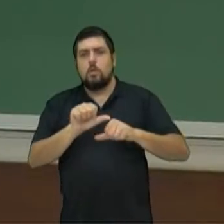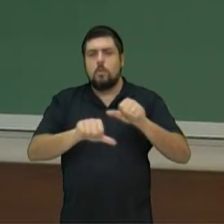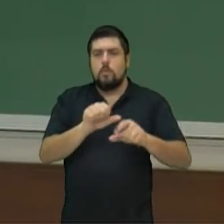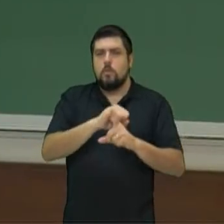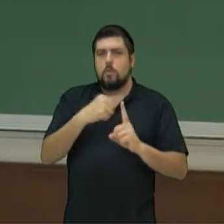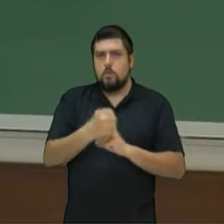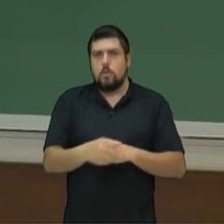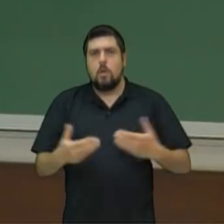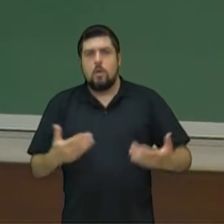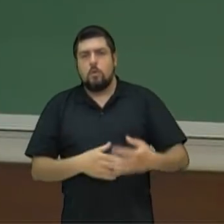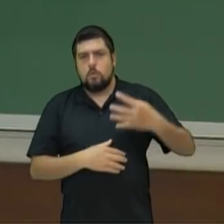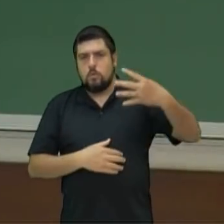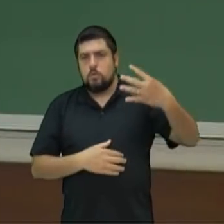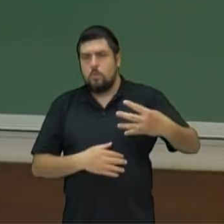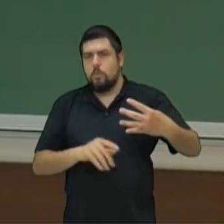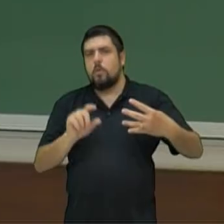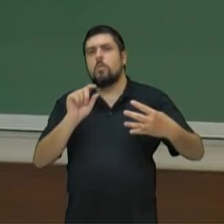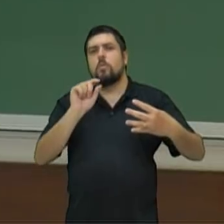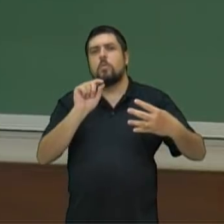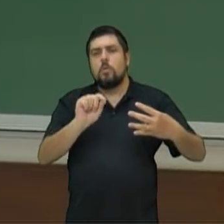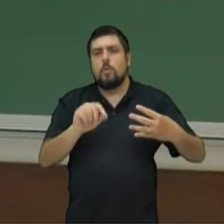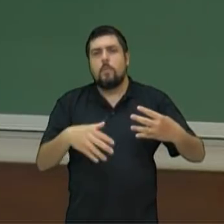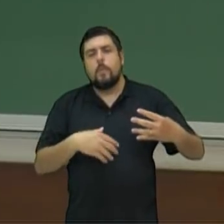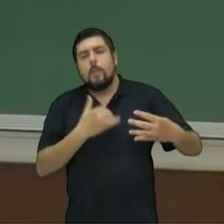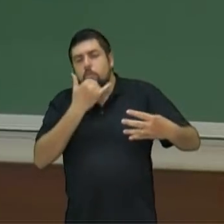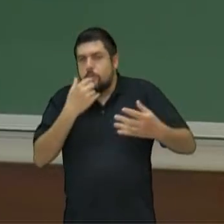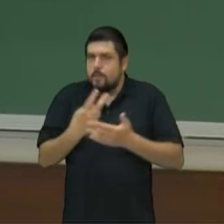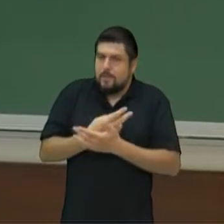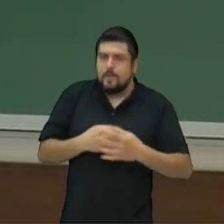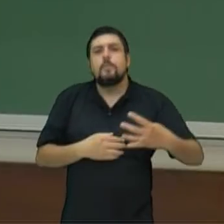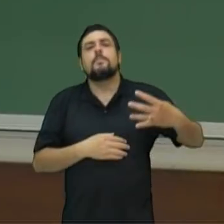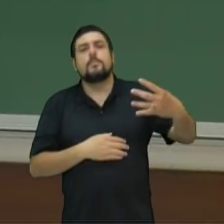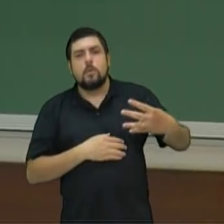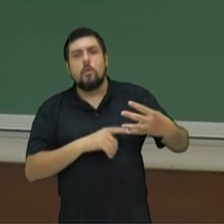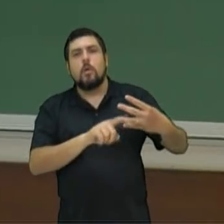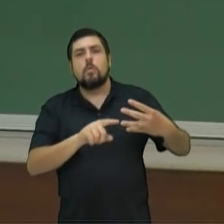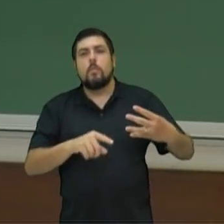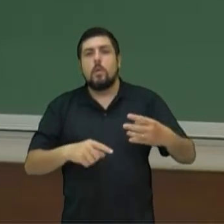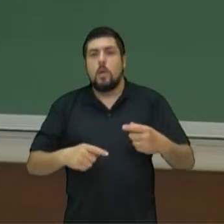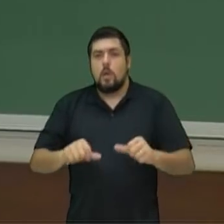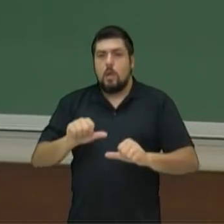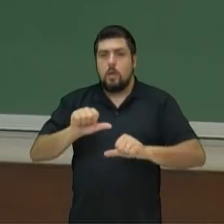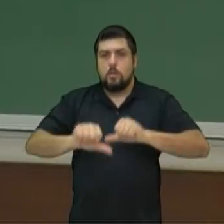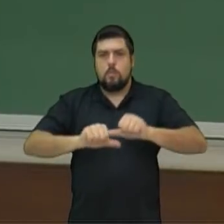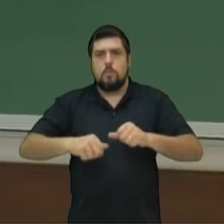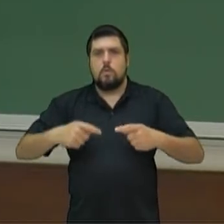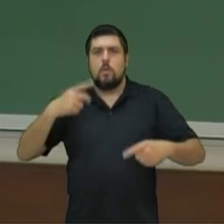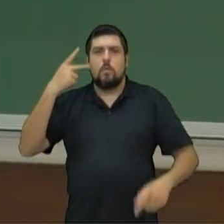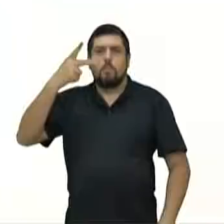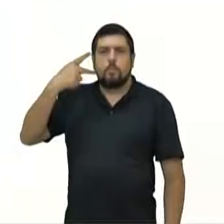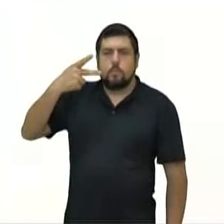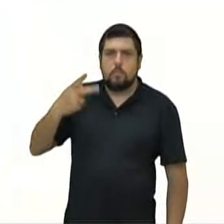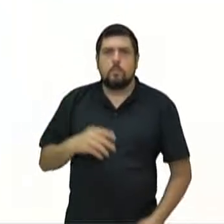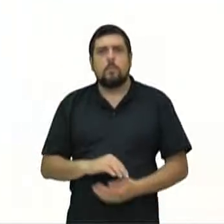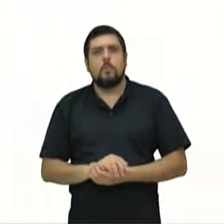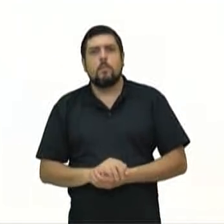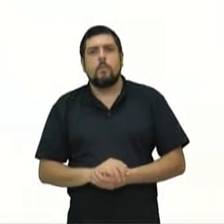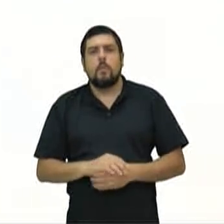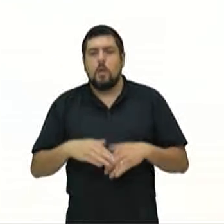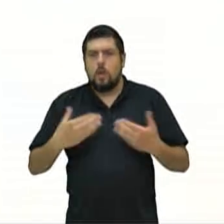quarto parágrafo, eu que errei, me perdoe, ele vai falar da transformação política. Então, por fim, é possível